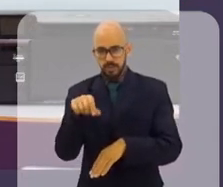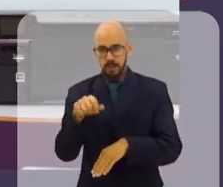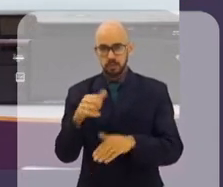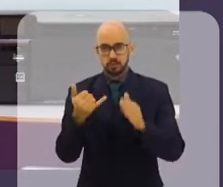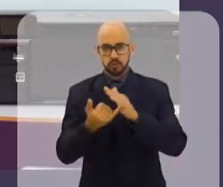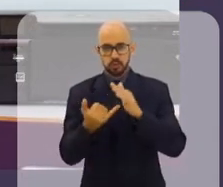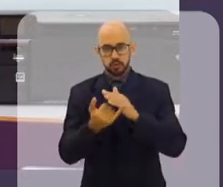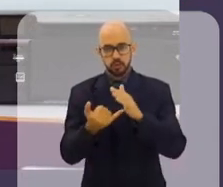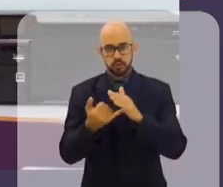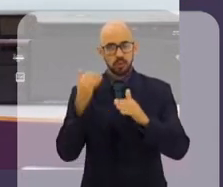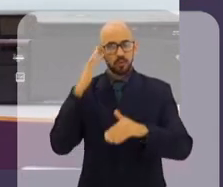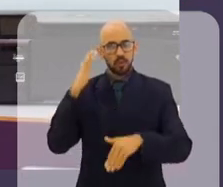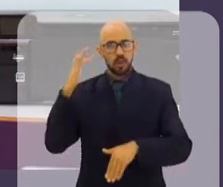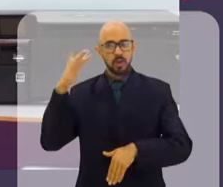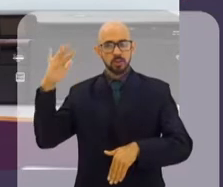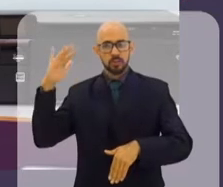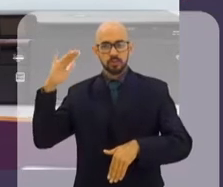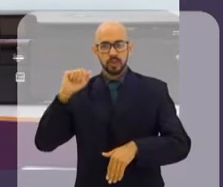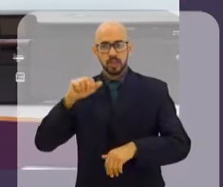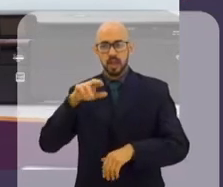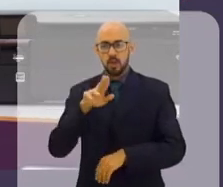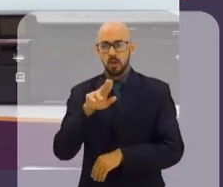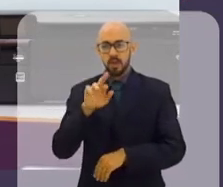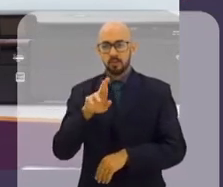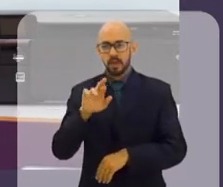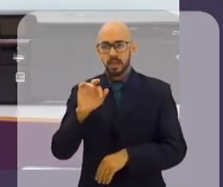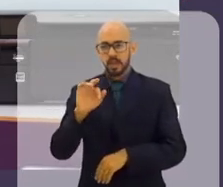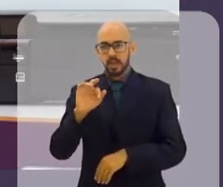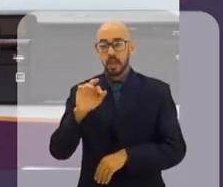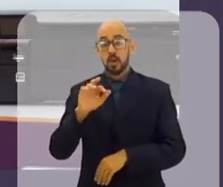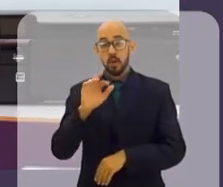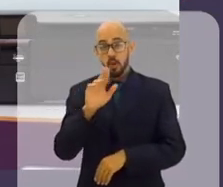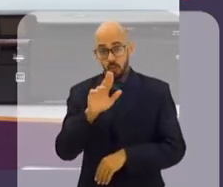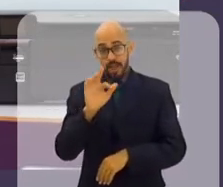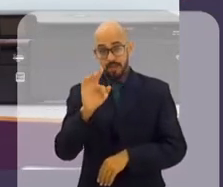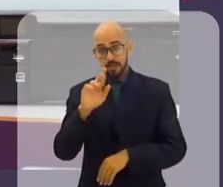Instituto de Filosofia e Ciências Sociais da UFRJ.